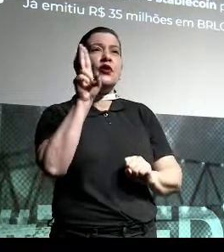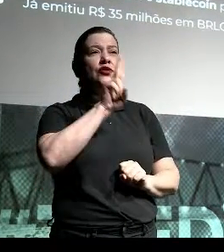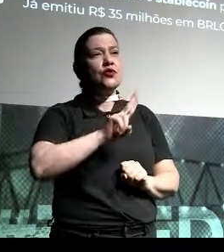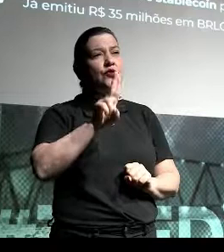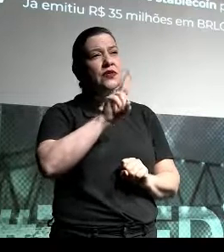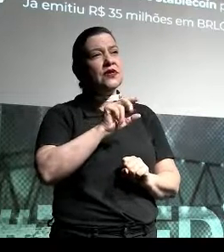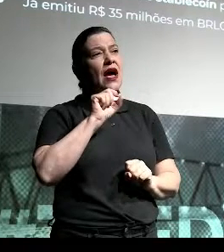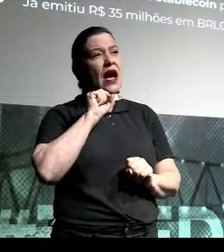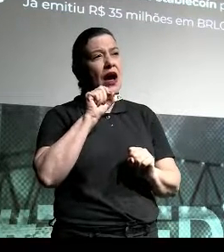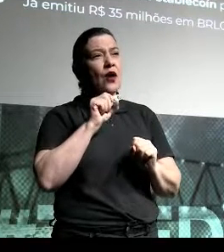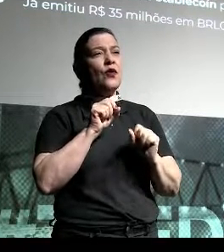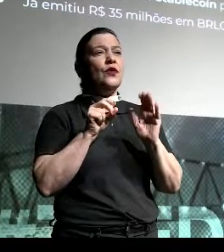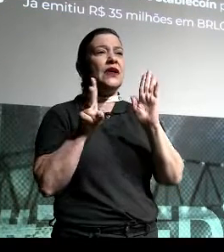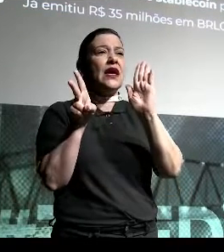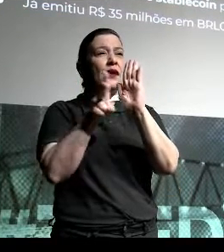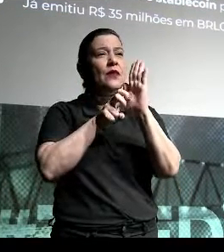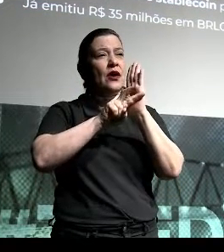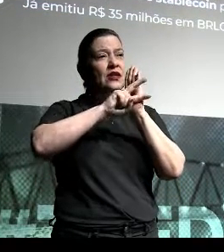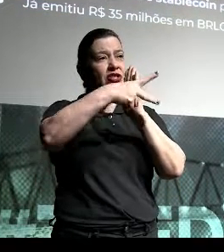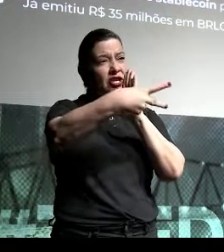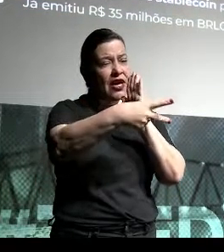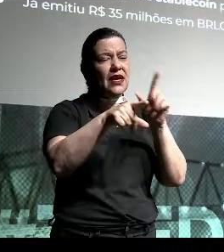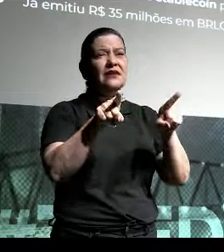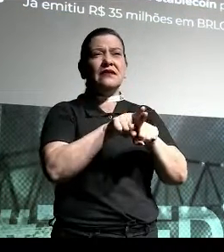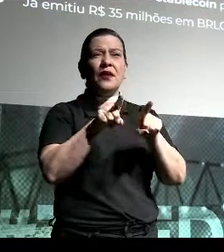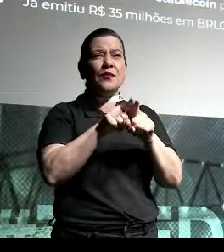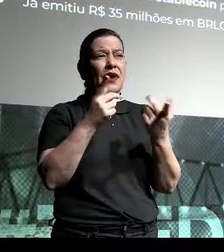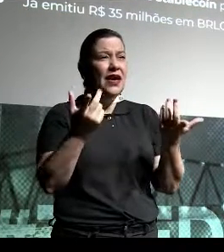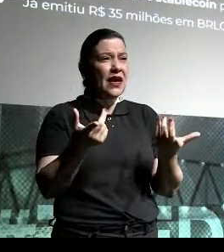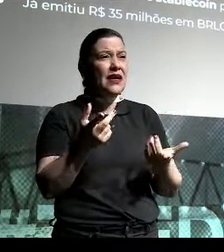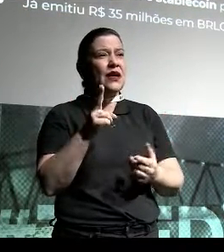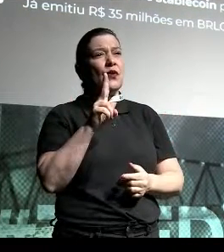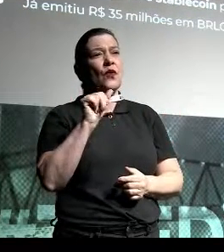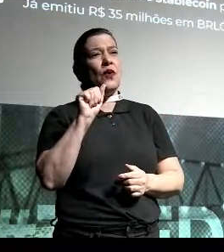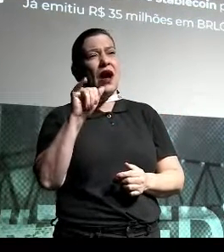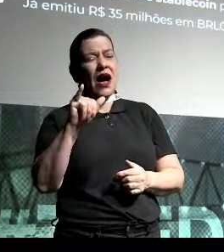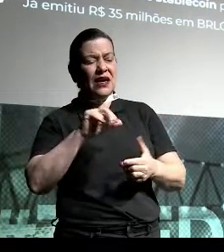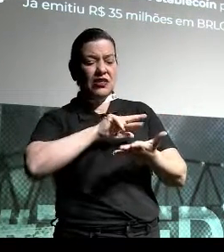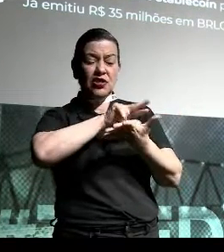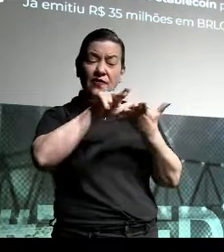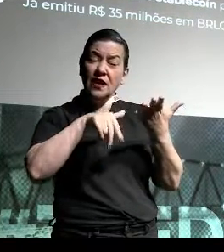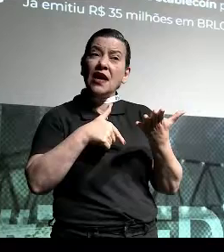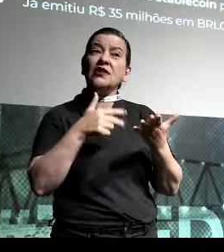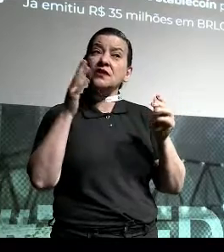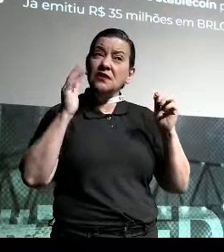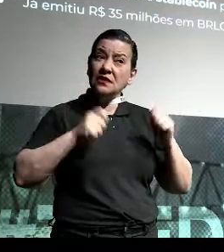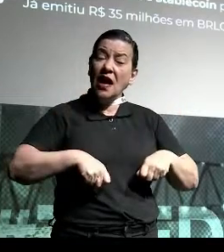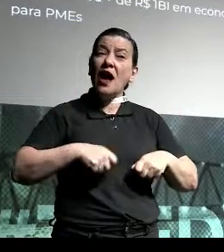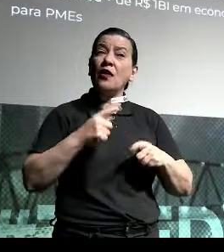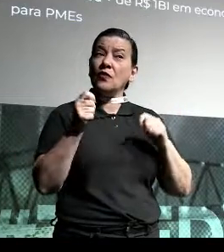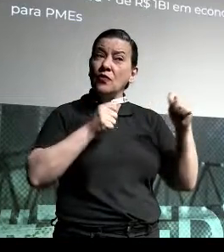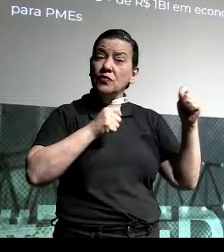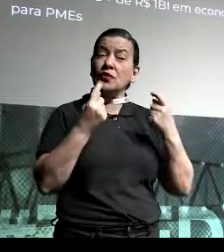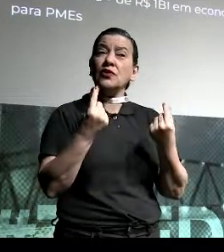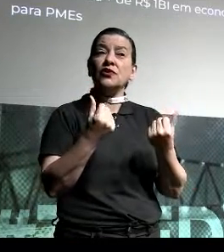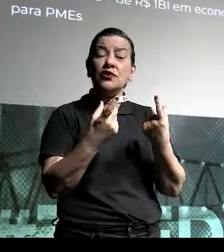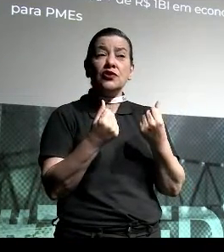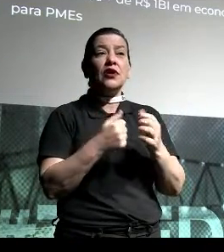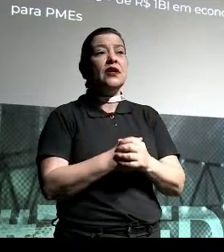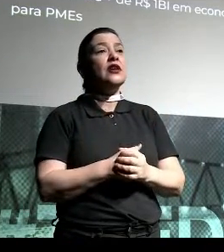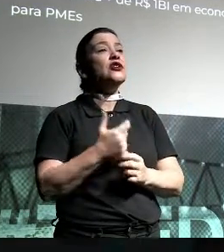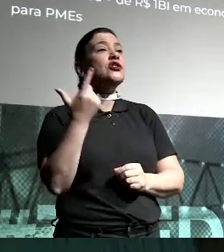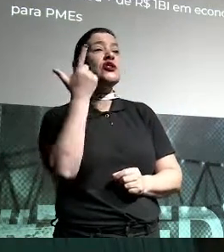e outras assim, para a gente conseguir desburocratizar esse sistema e baratear custo, né? E a gente faz isso com a